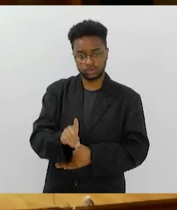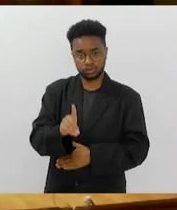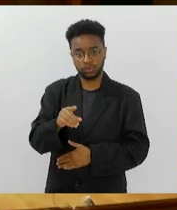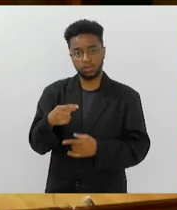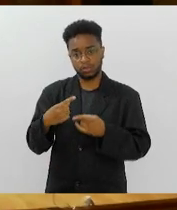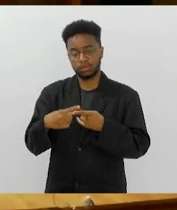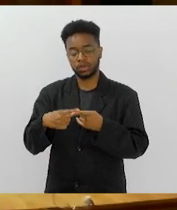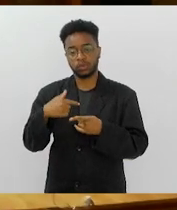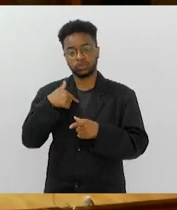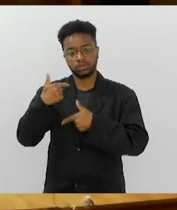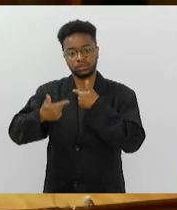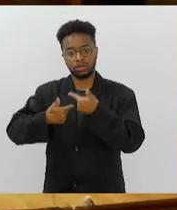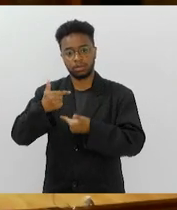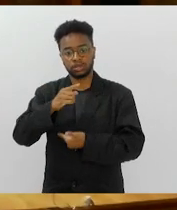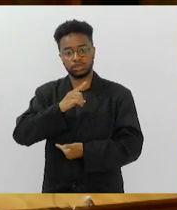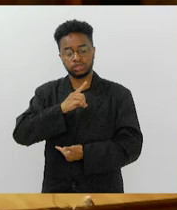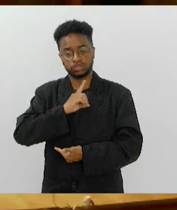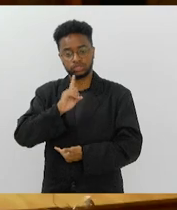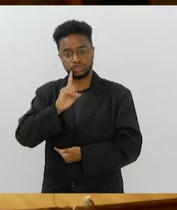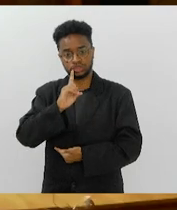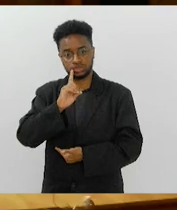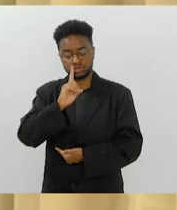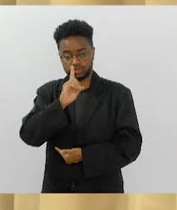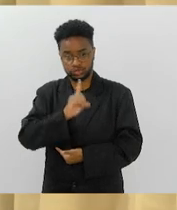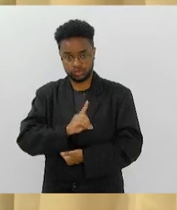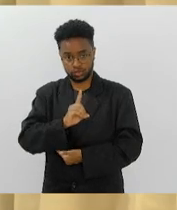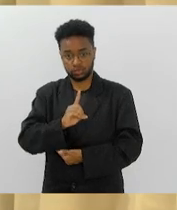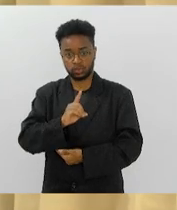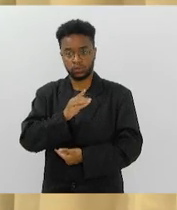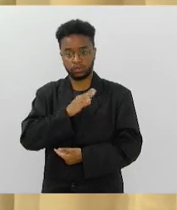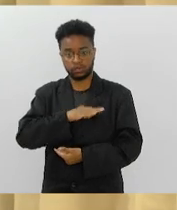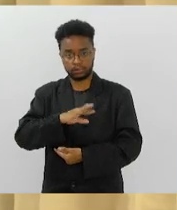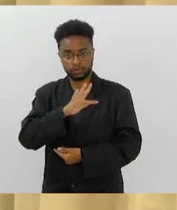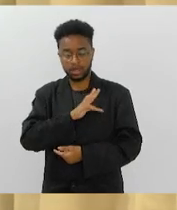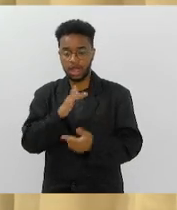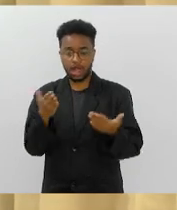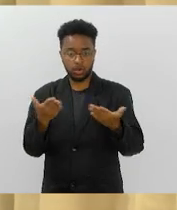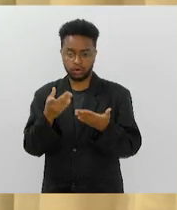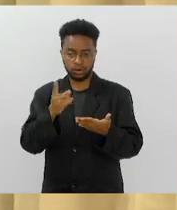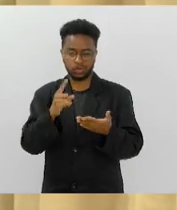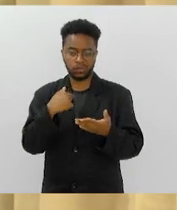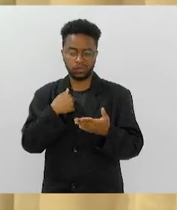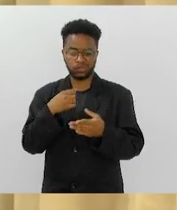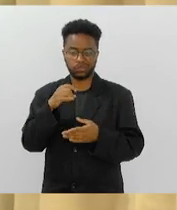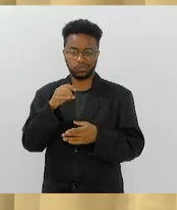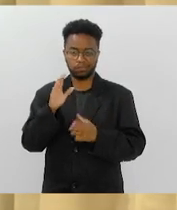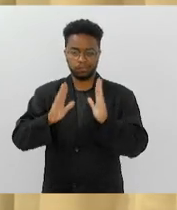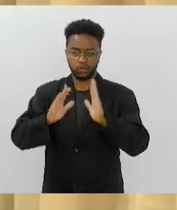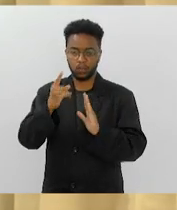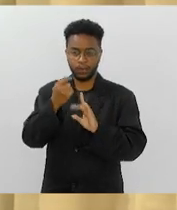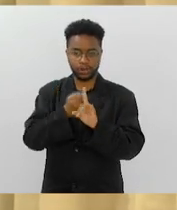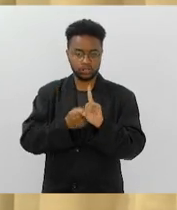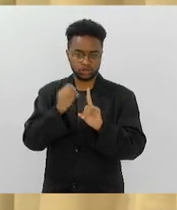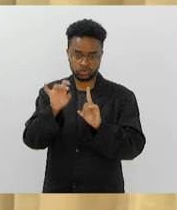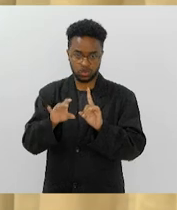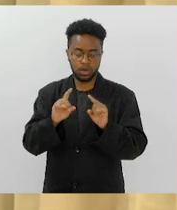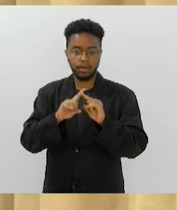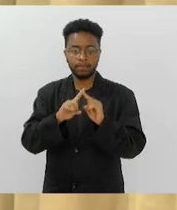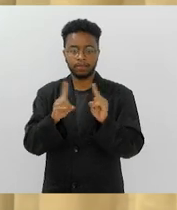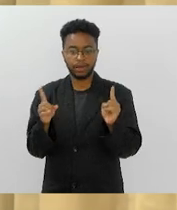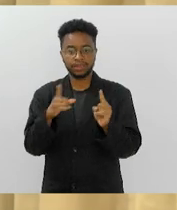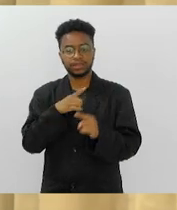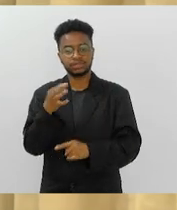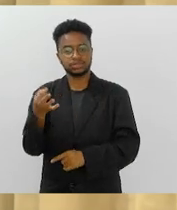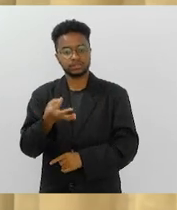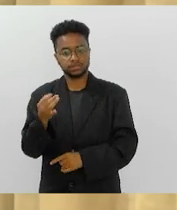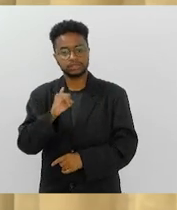da Baixada, agora como na DECAV eu não peguei esse período, só estou há um mês e pouco, mas com toda certeza, se eu estiver lá,